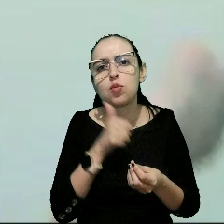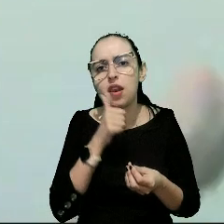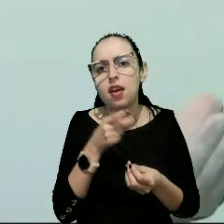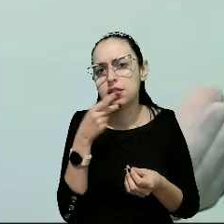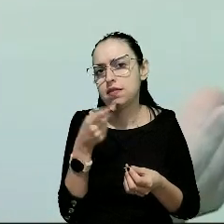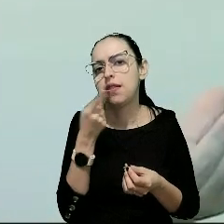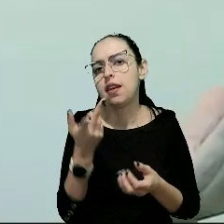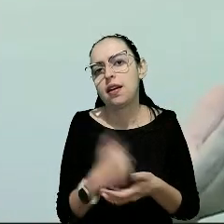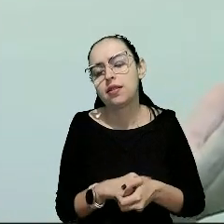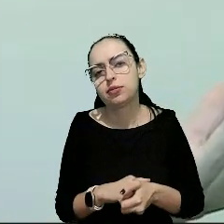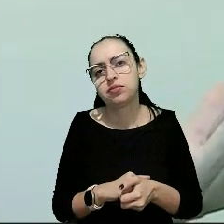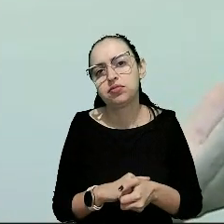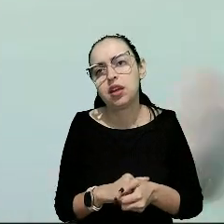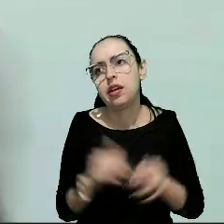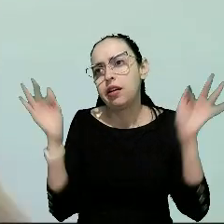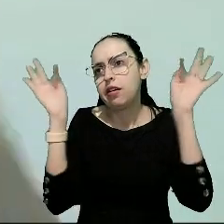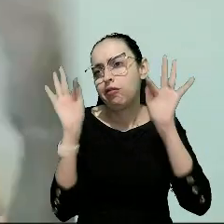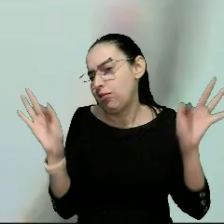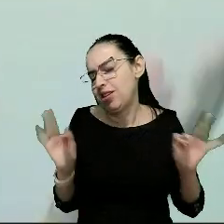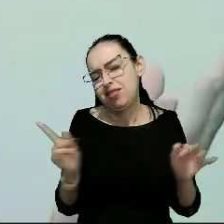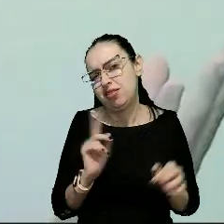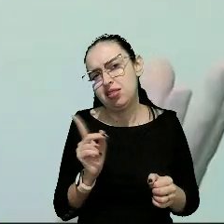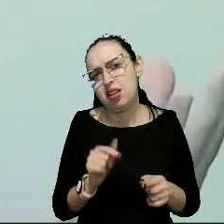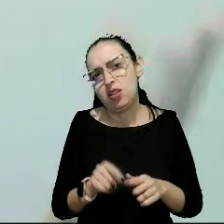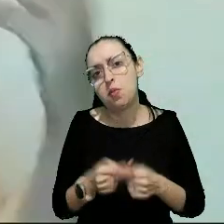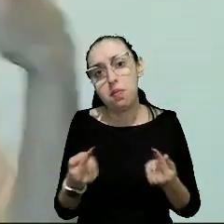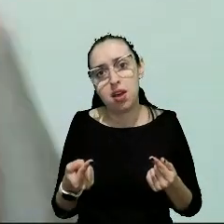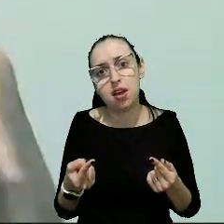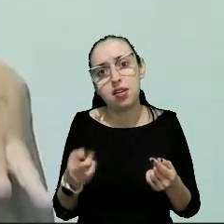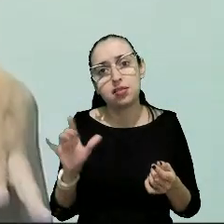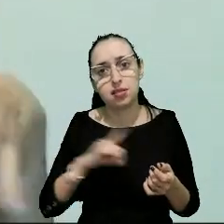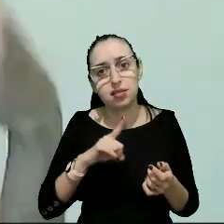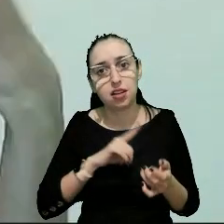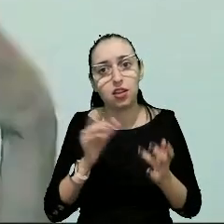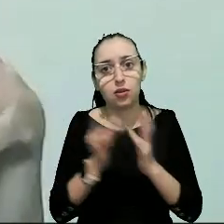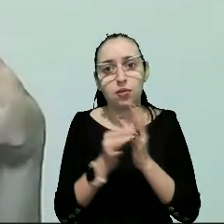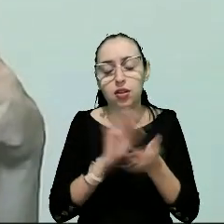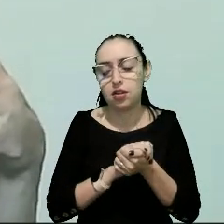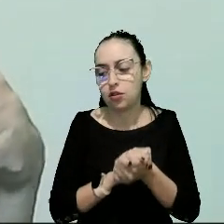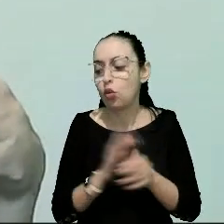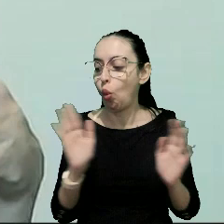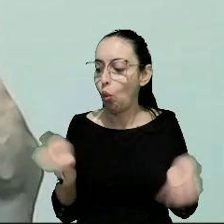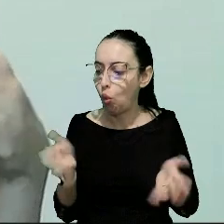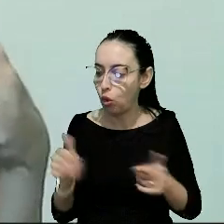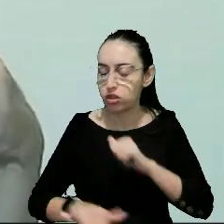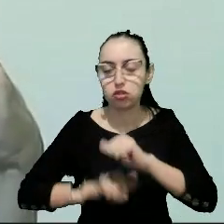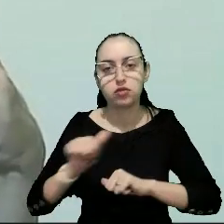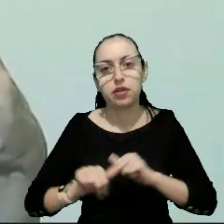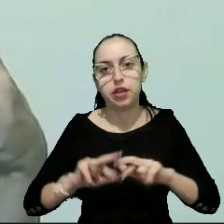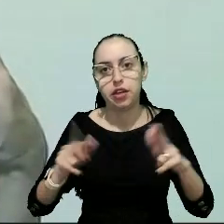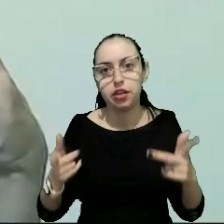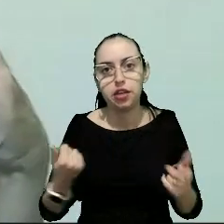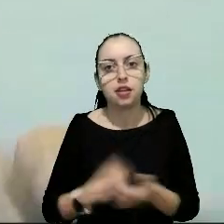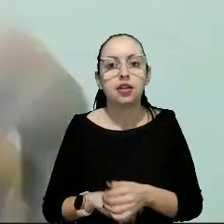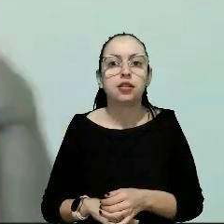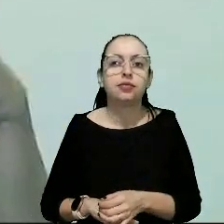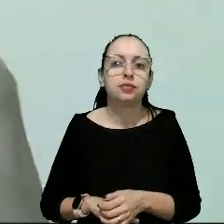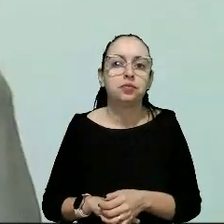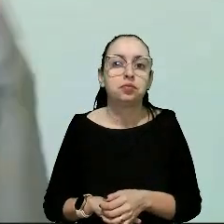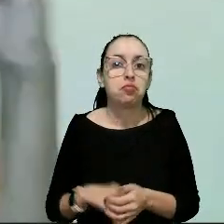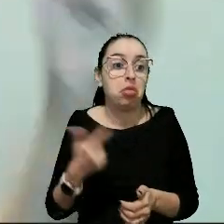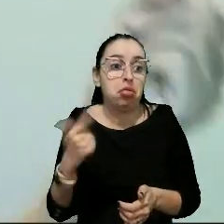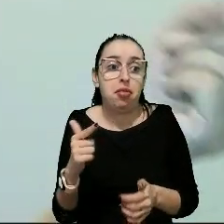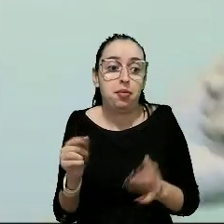Quantas mulheres me falaram isso? Não sou feliz, mas tenho marido. Hoje não, hoje as mulheres dizem: não